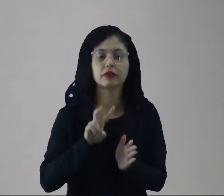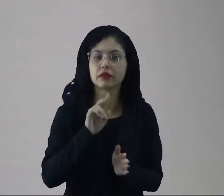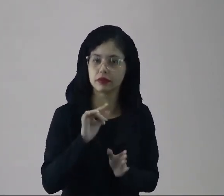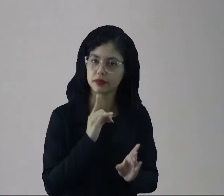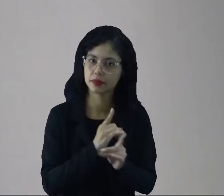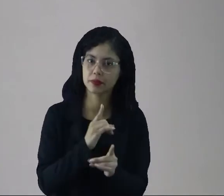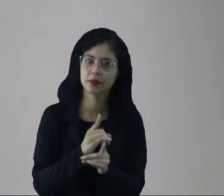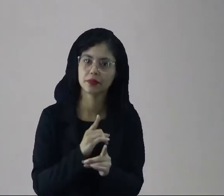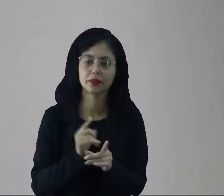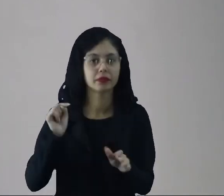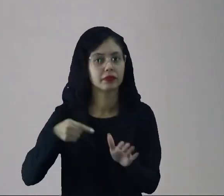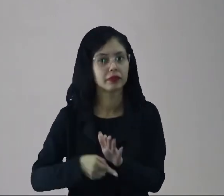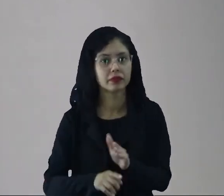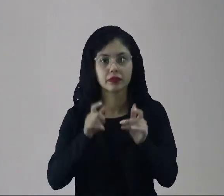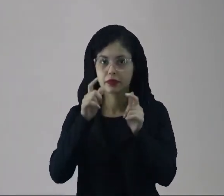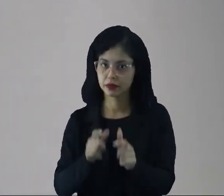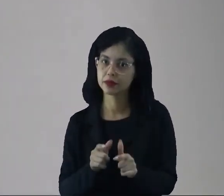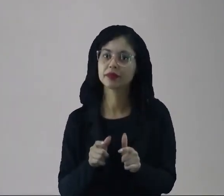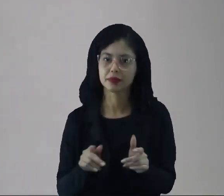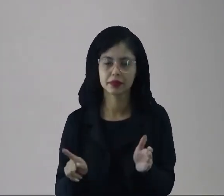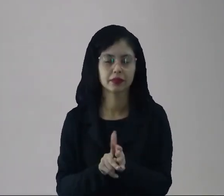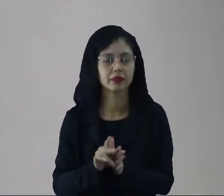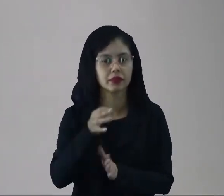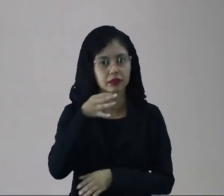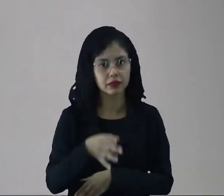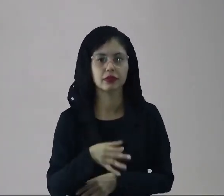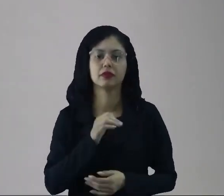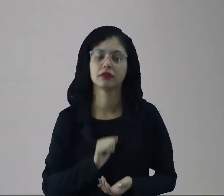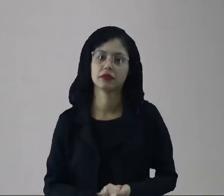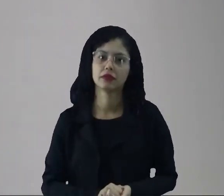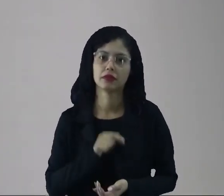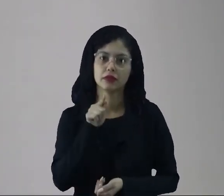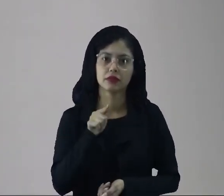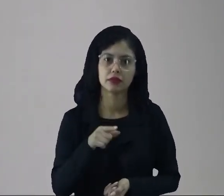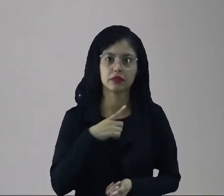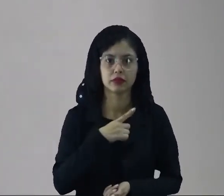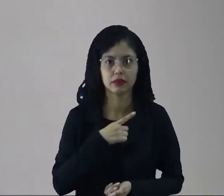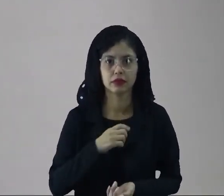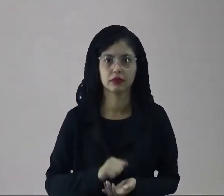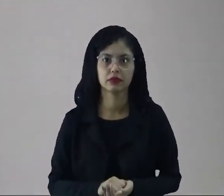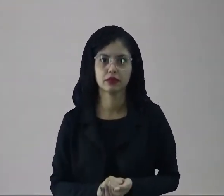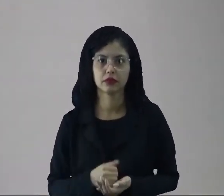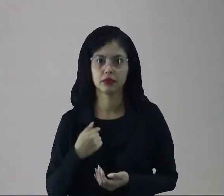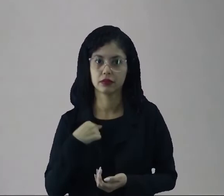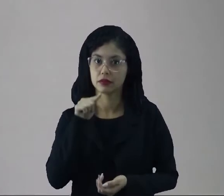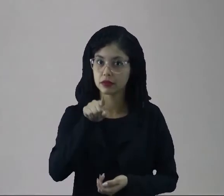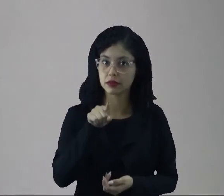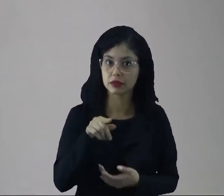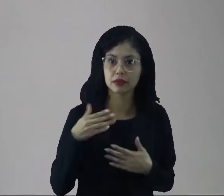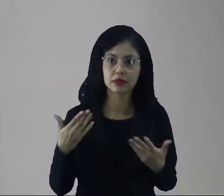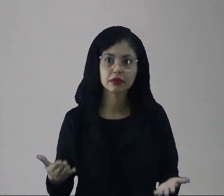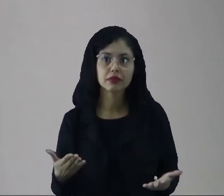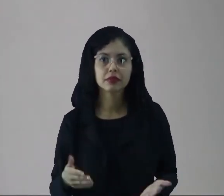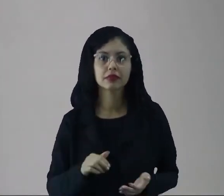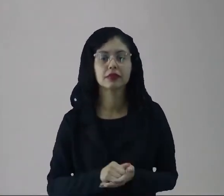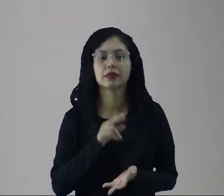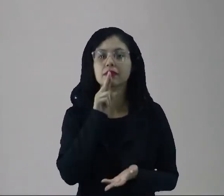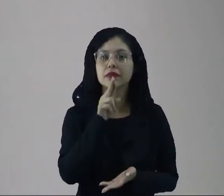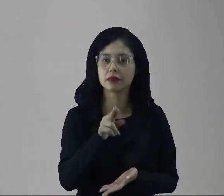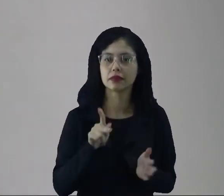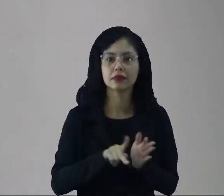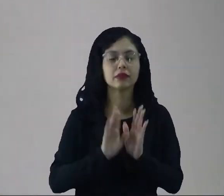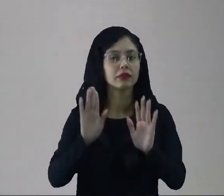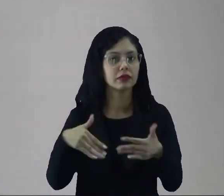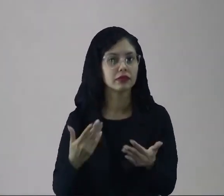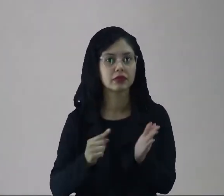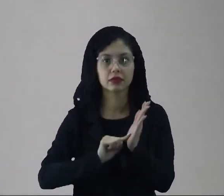vai identificar dentro da localização o ponto exato que você está aí agora. Então, eu estou no estúdio e você? Então, essa resposta